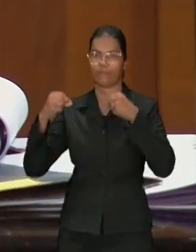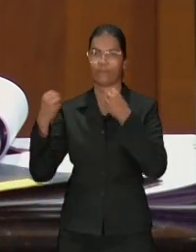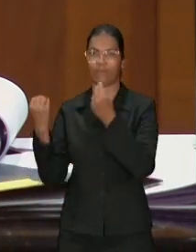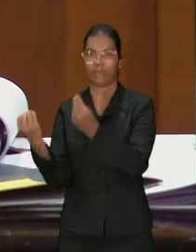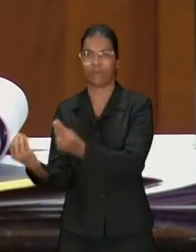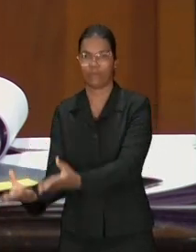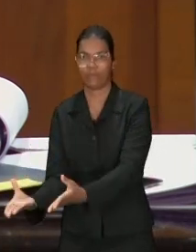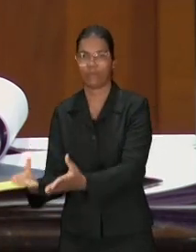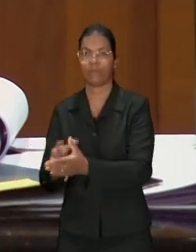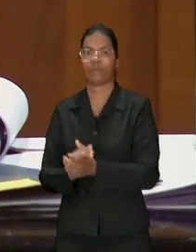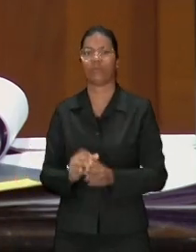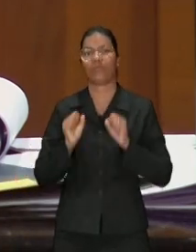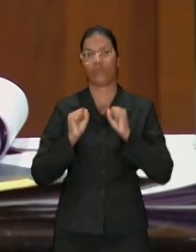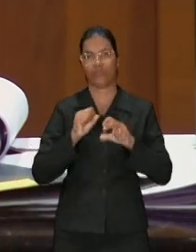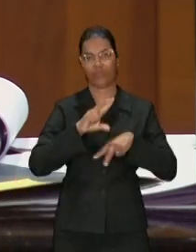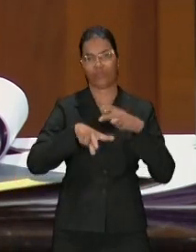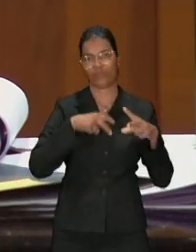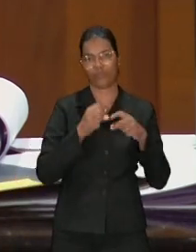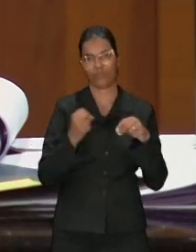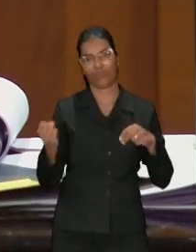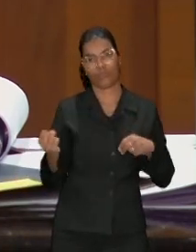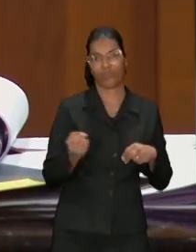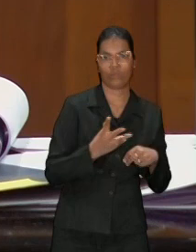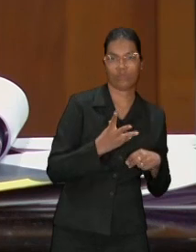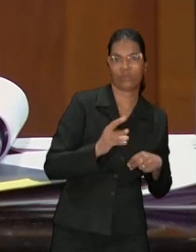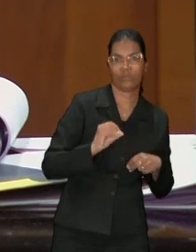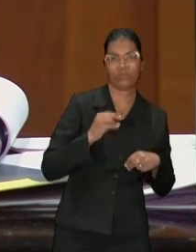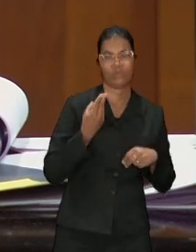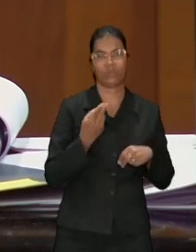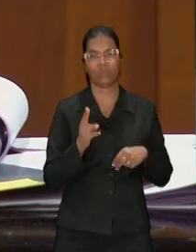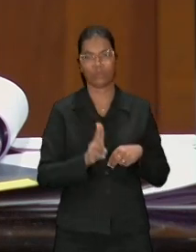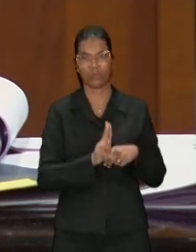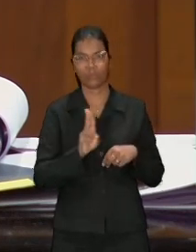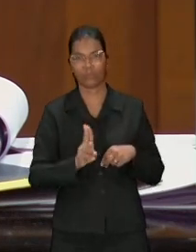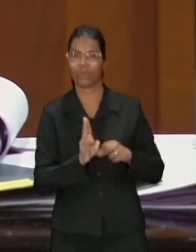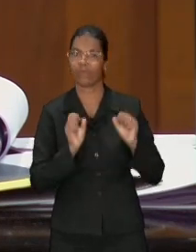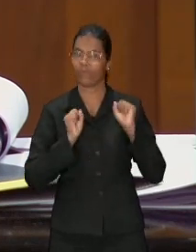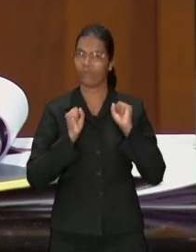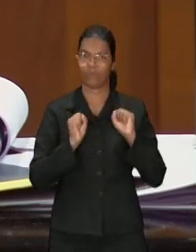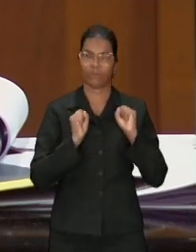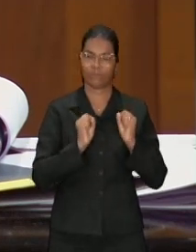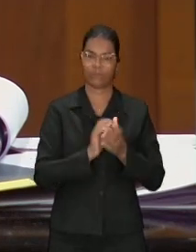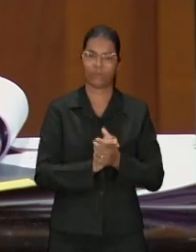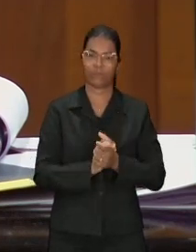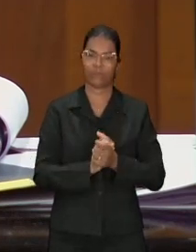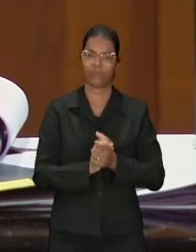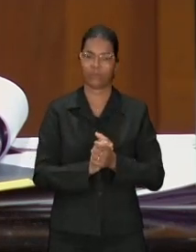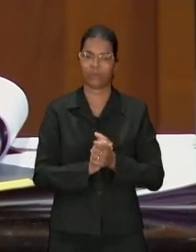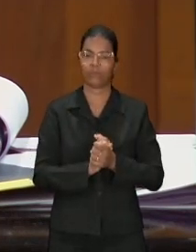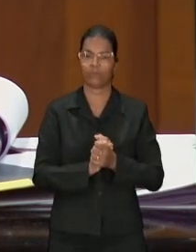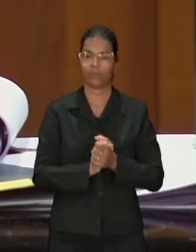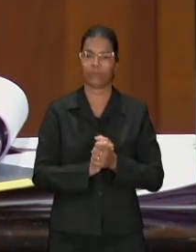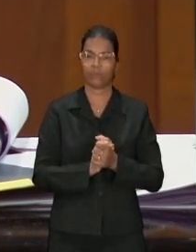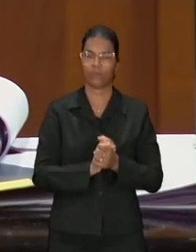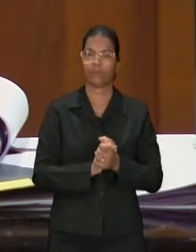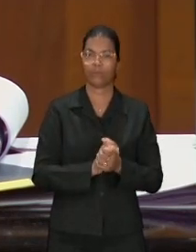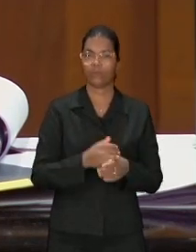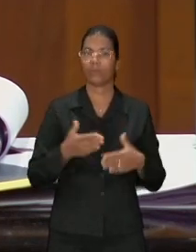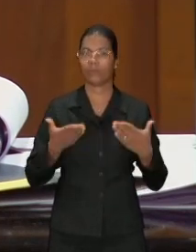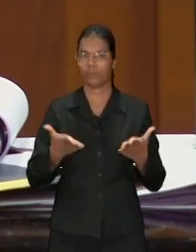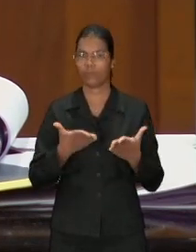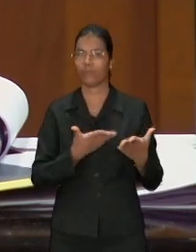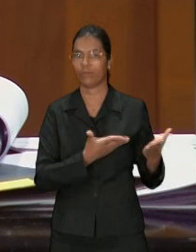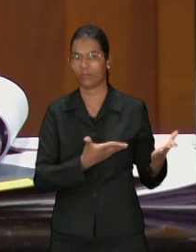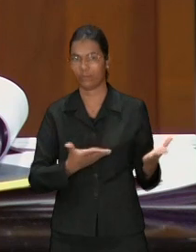novo, pode ser usado, que esteja em bom estado de conservação, evidentemente, e trazerem aí. Mas passem lá no presépio, está